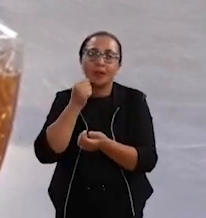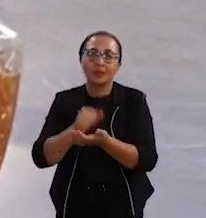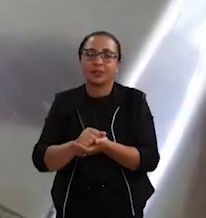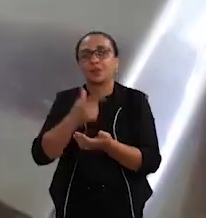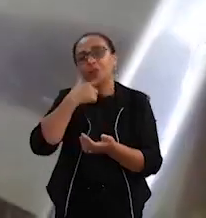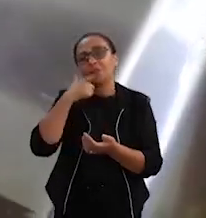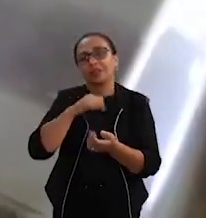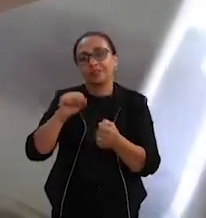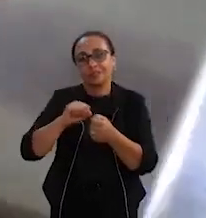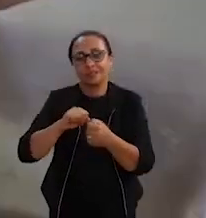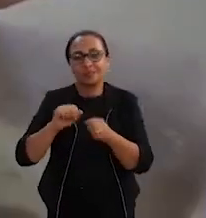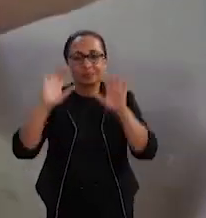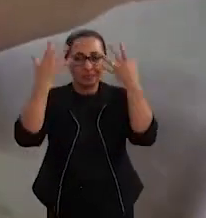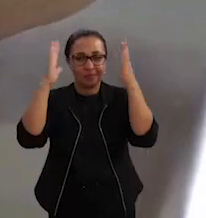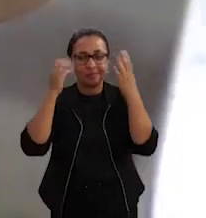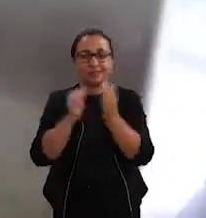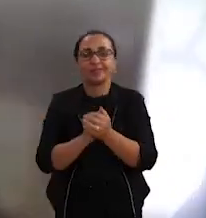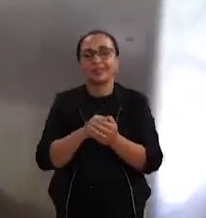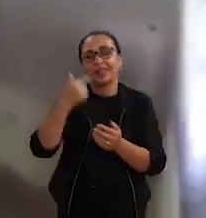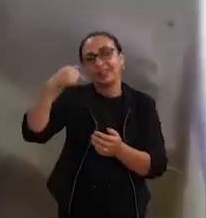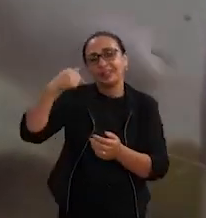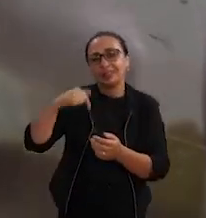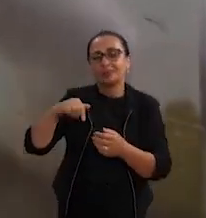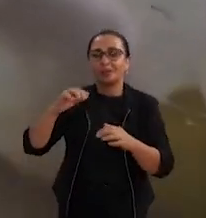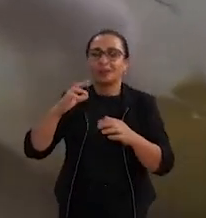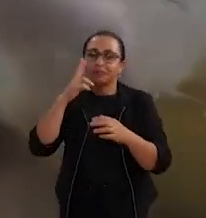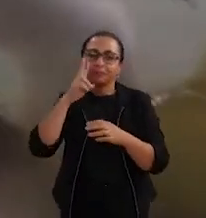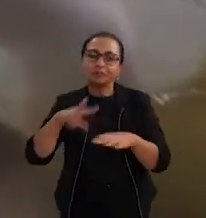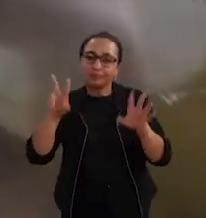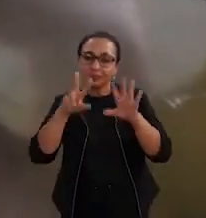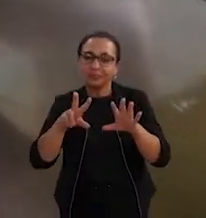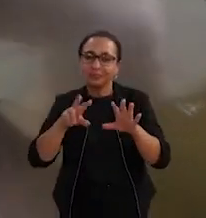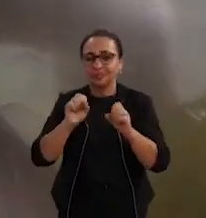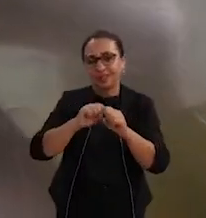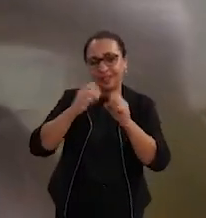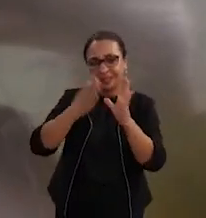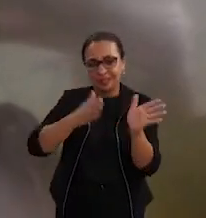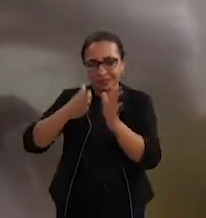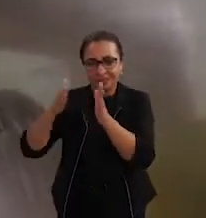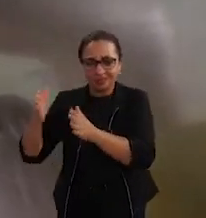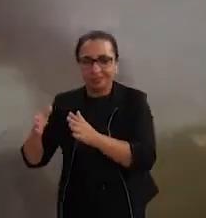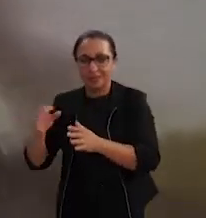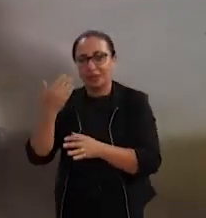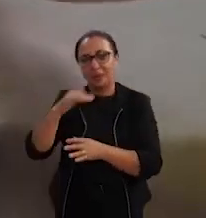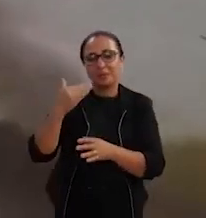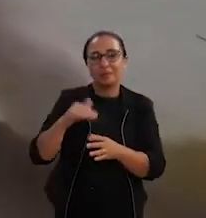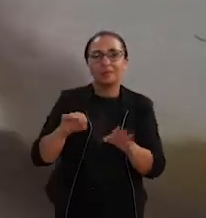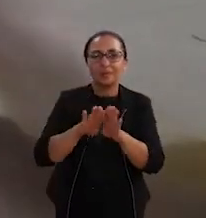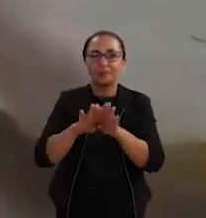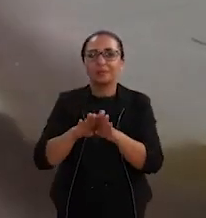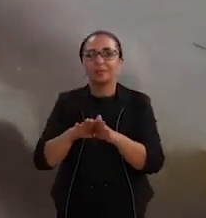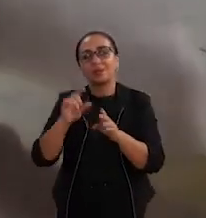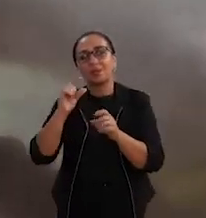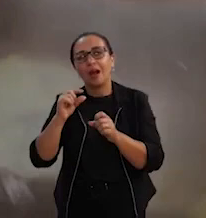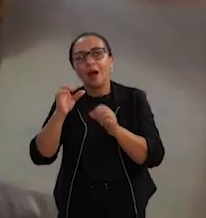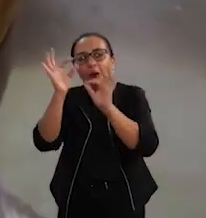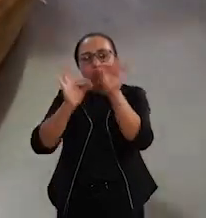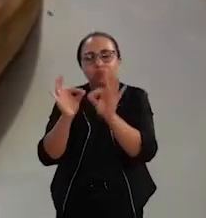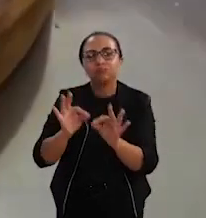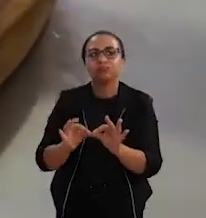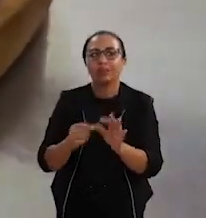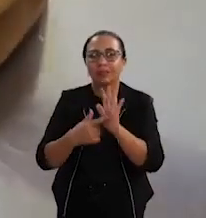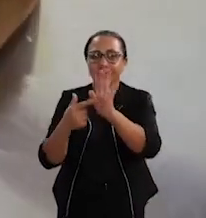queijo. Também foram realizadas análises físico-químicas, no qual o queijo foi classificado como de média unidade e